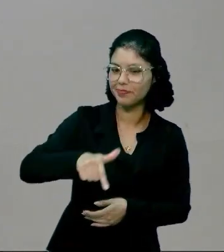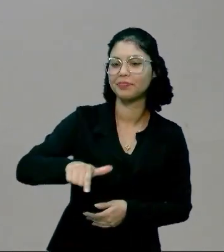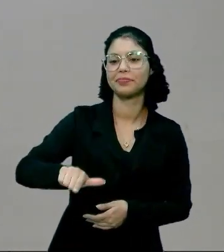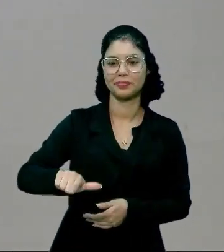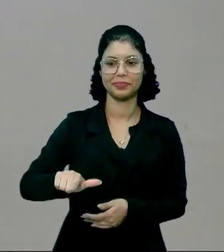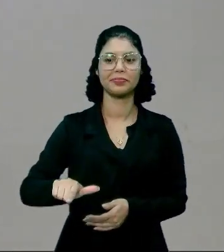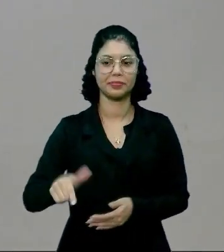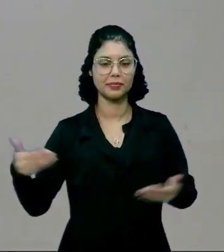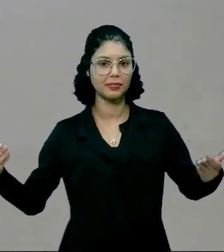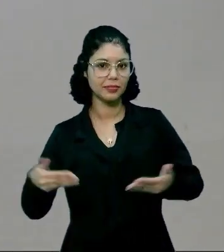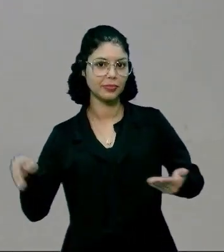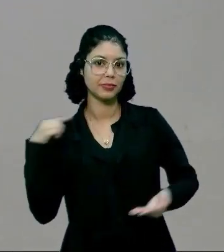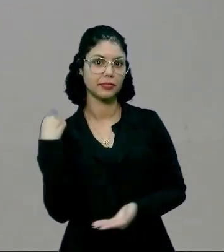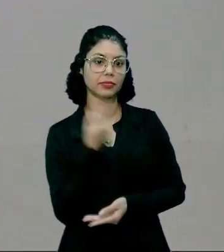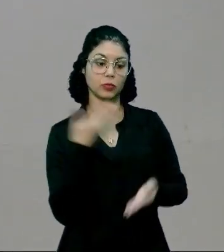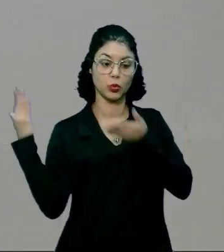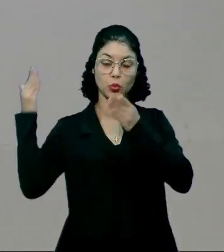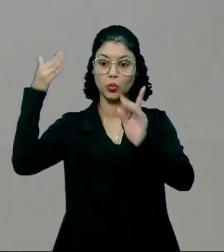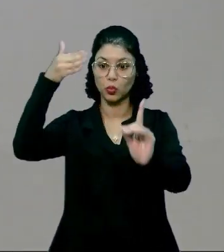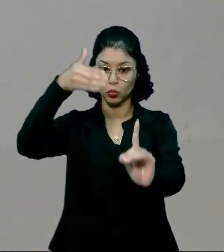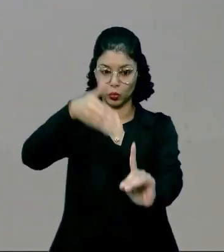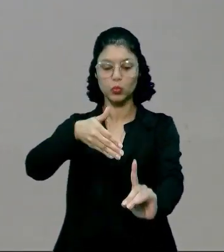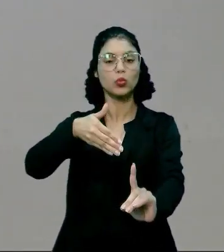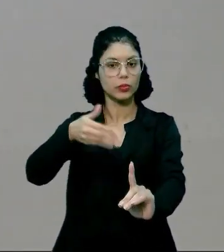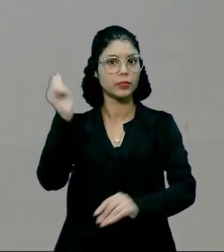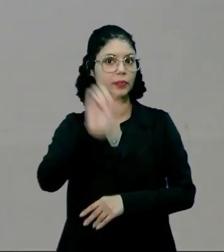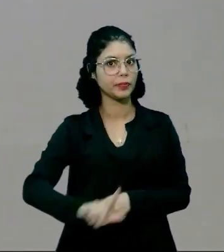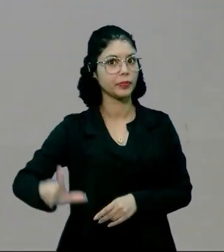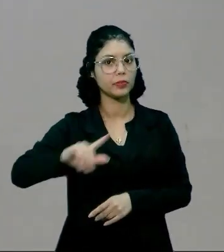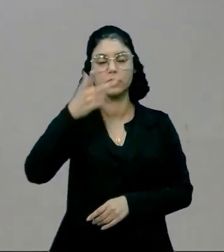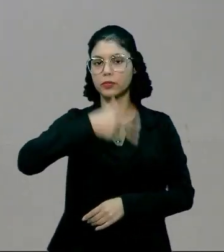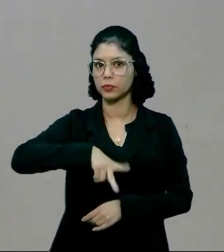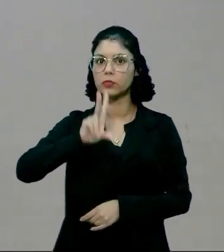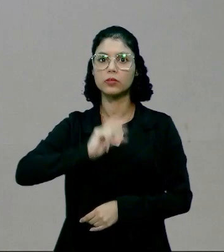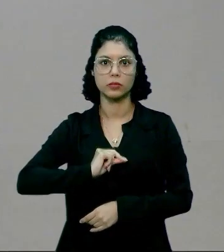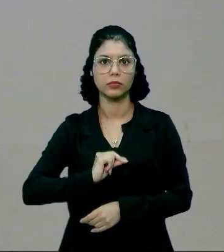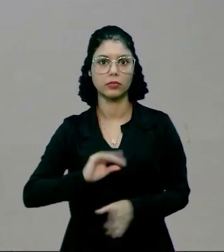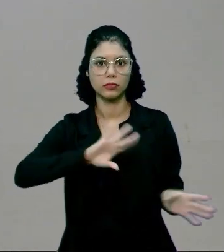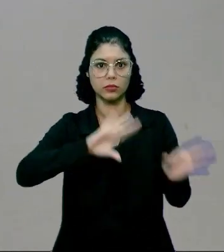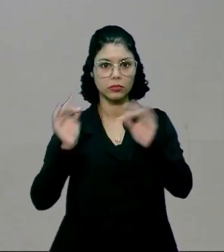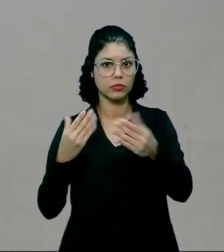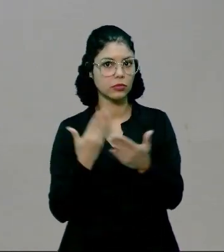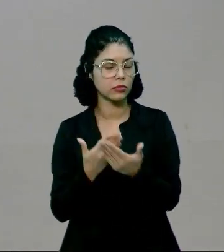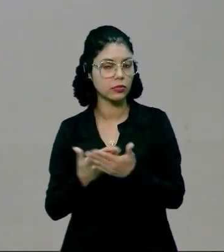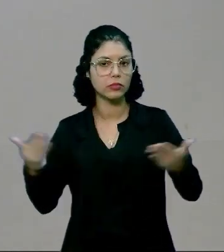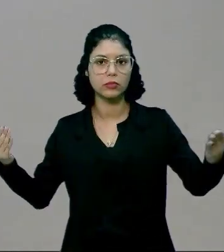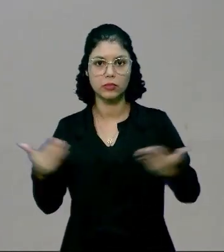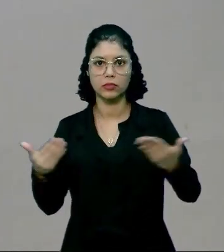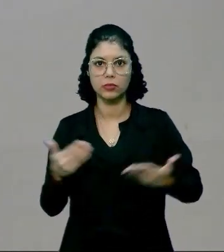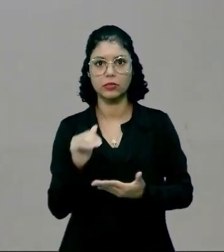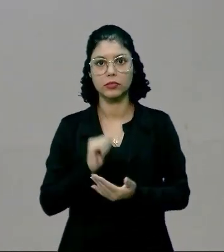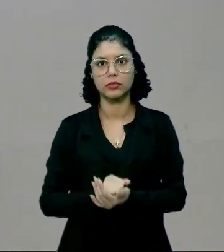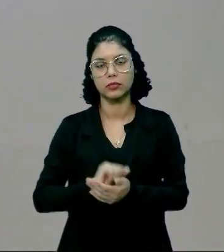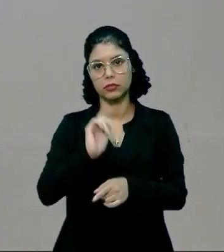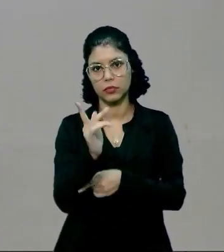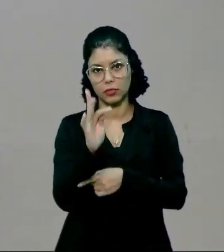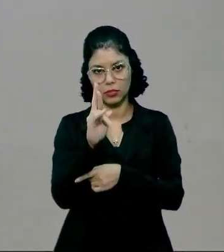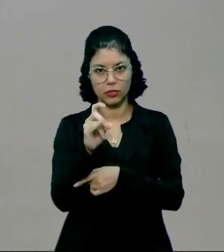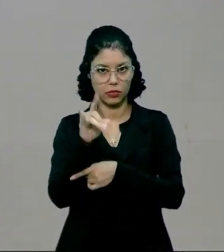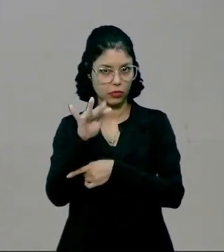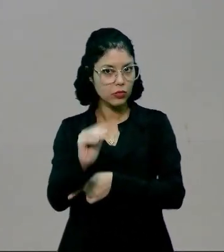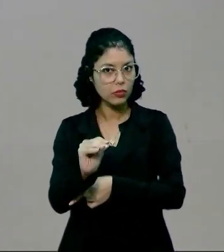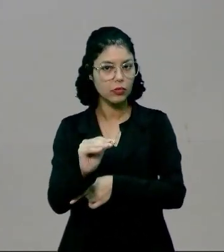e agora, com enfoque na literatura portuguesa, traremos para a aula de hoje os heterônimos de